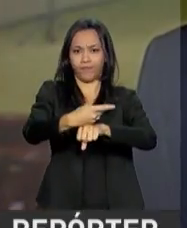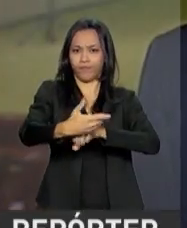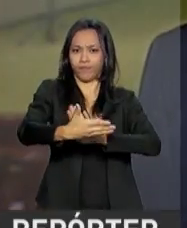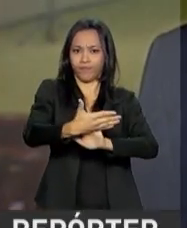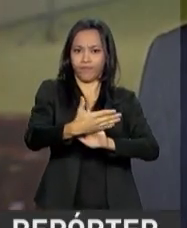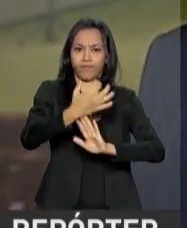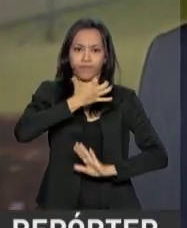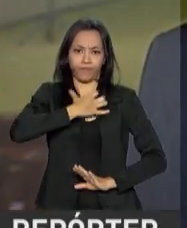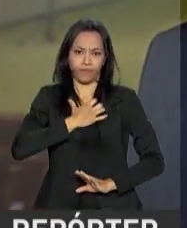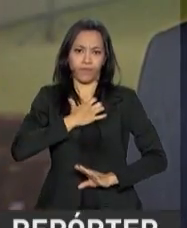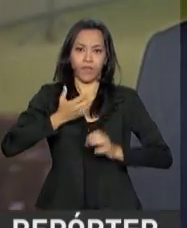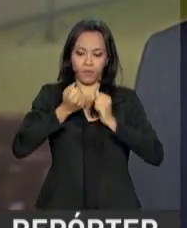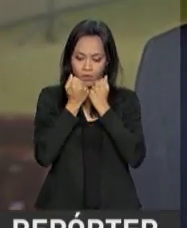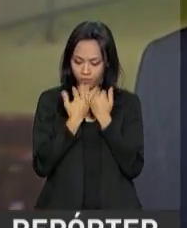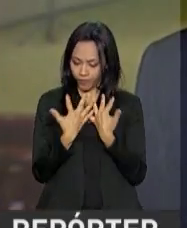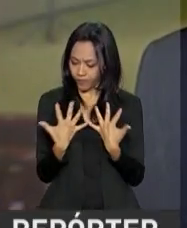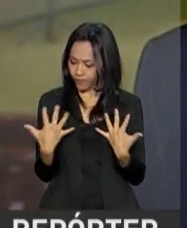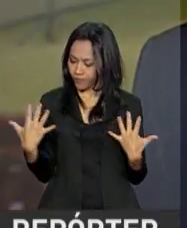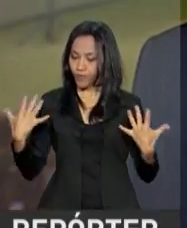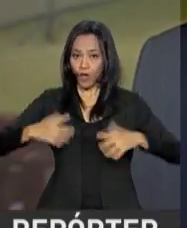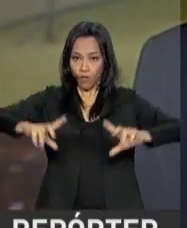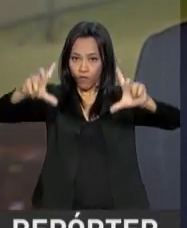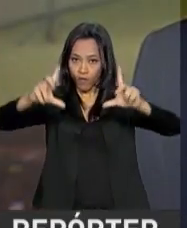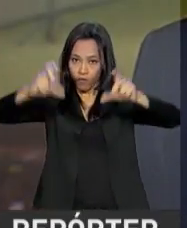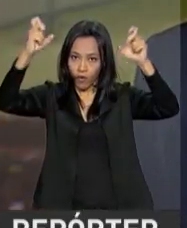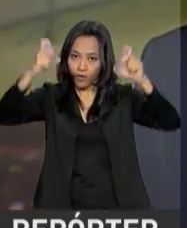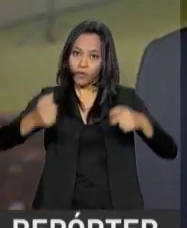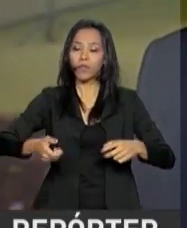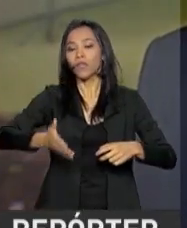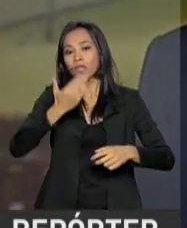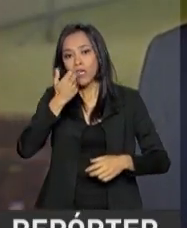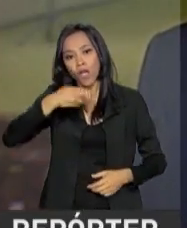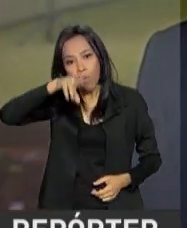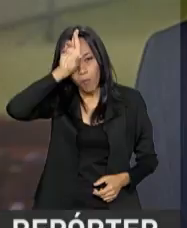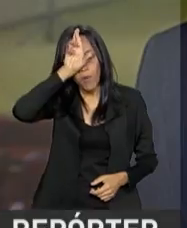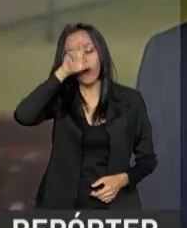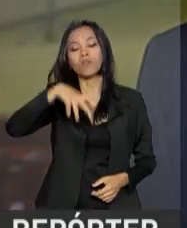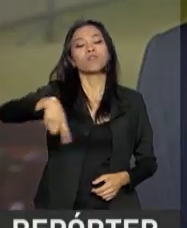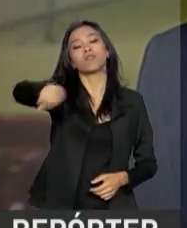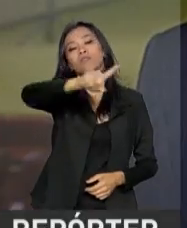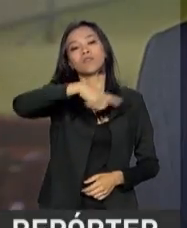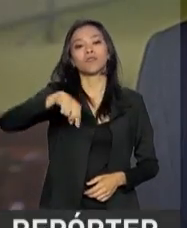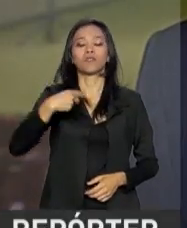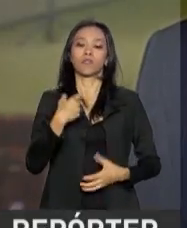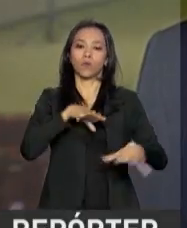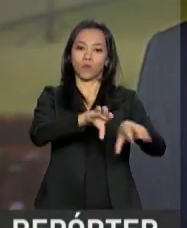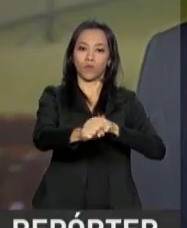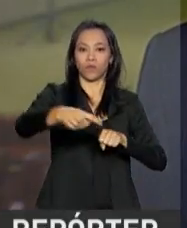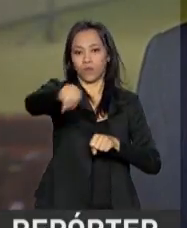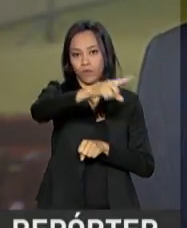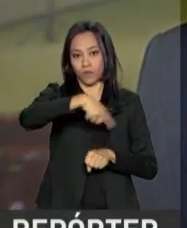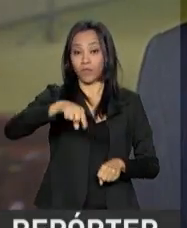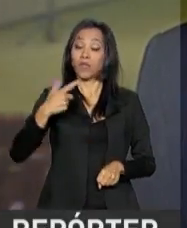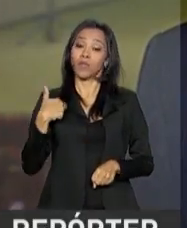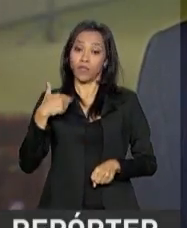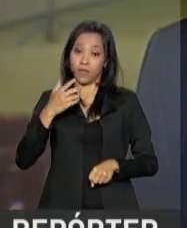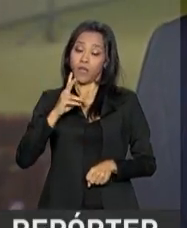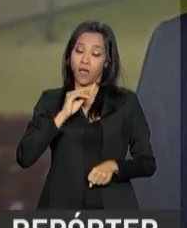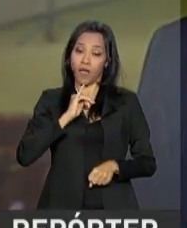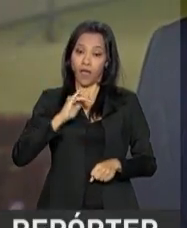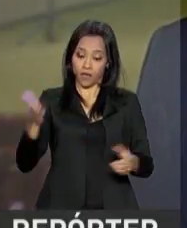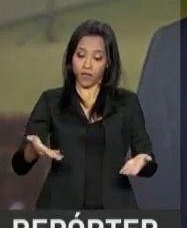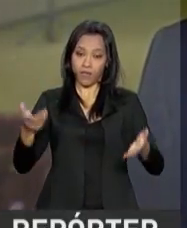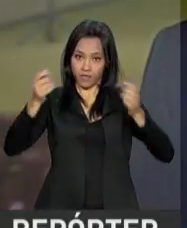Depois, ele tira foto e almoça com os formandos. A TV NBR transmite ao vivo a participação do presidente no evento.